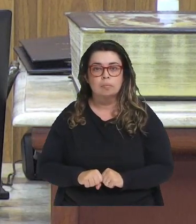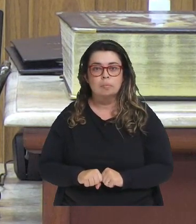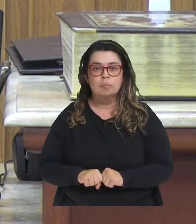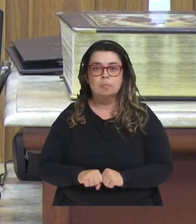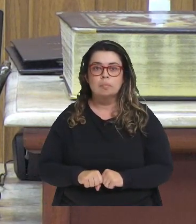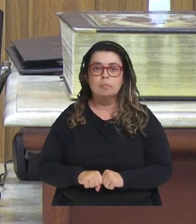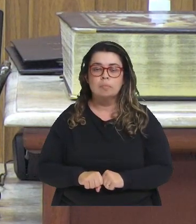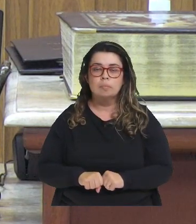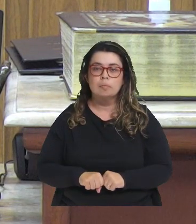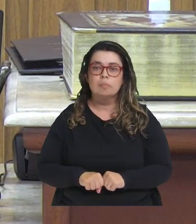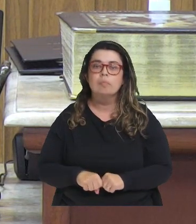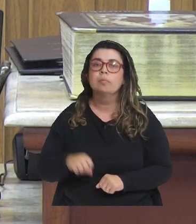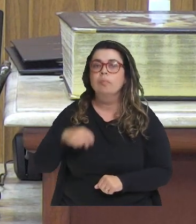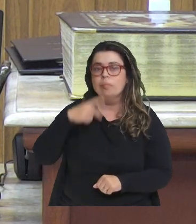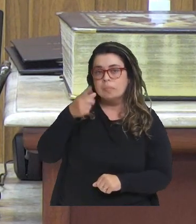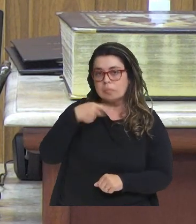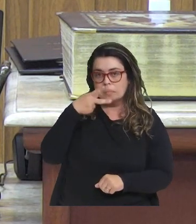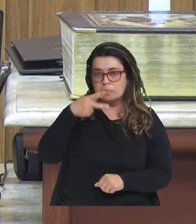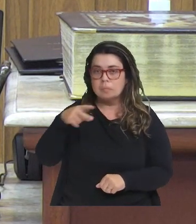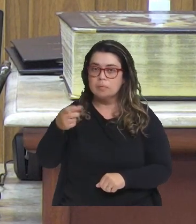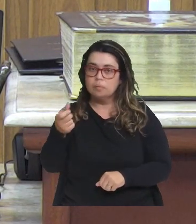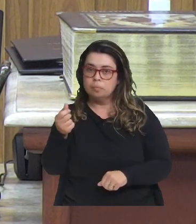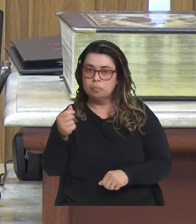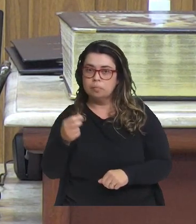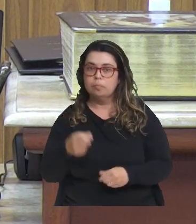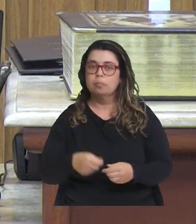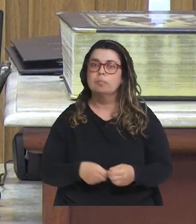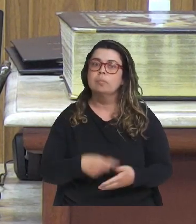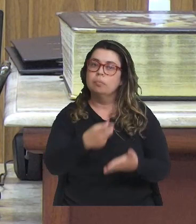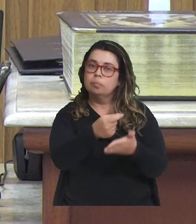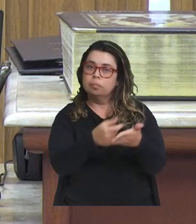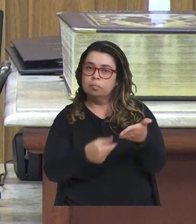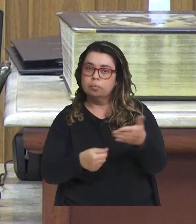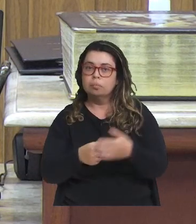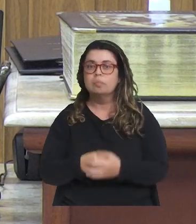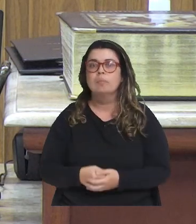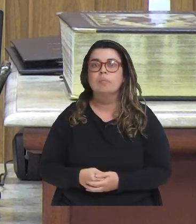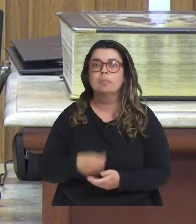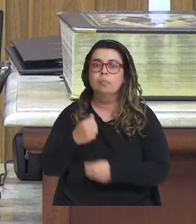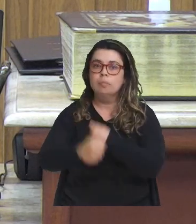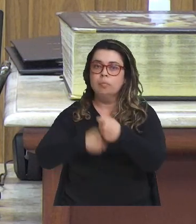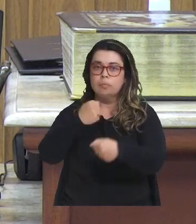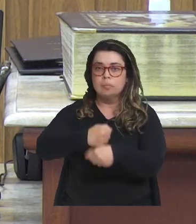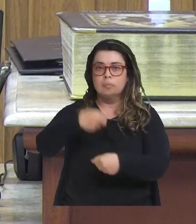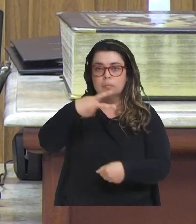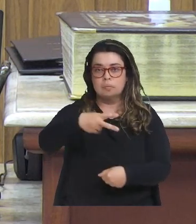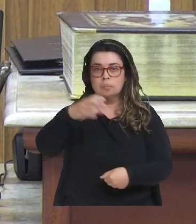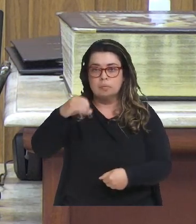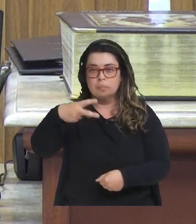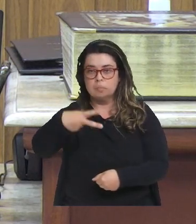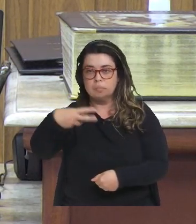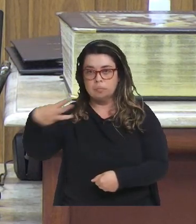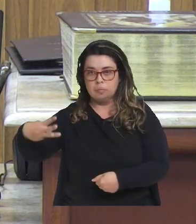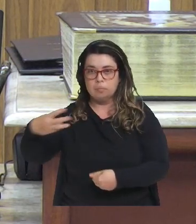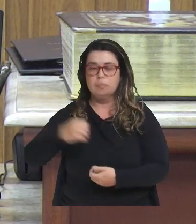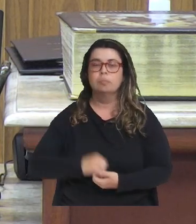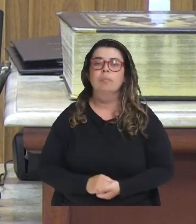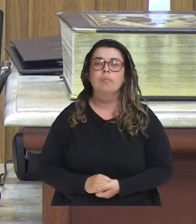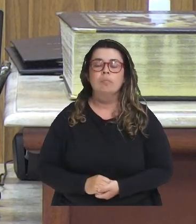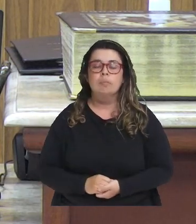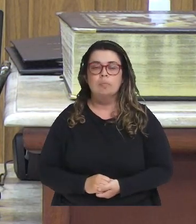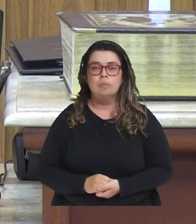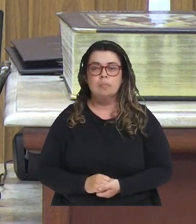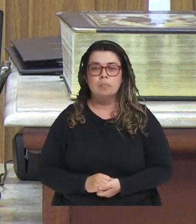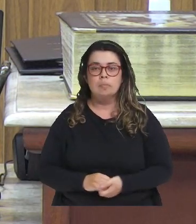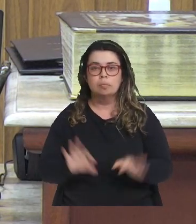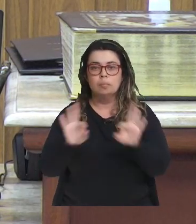estima a receita e fixa a despesa do município para o exercício de 2023. Projeto de Lei